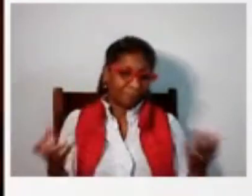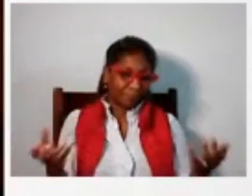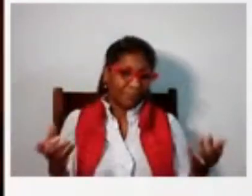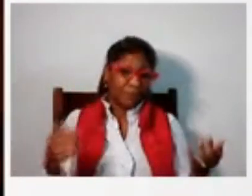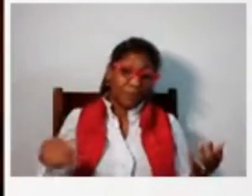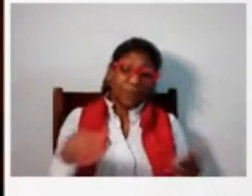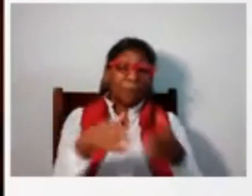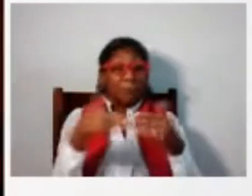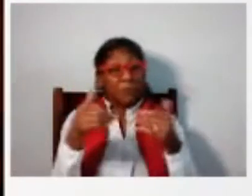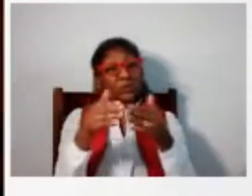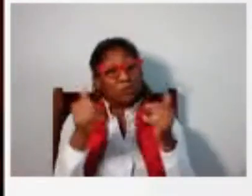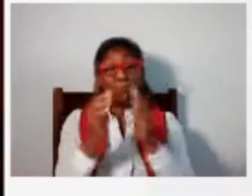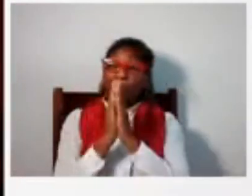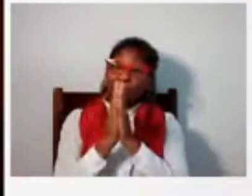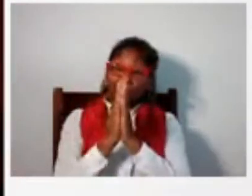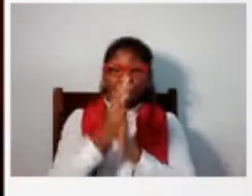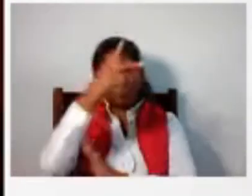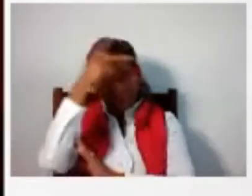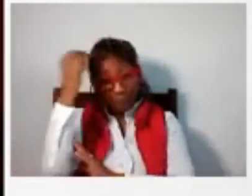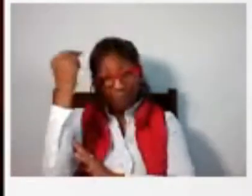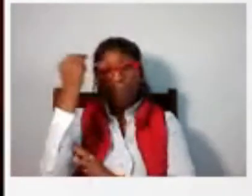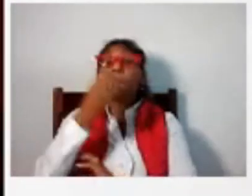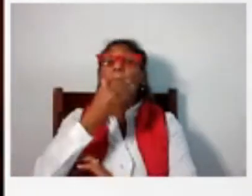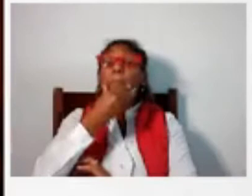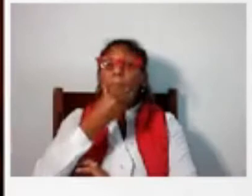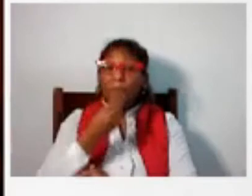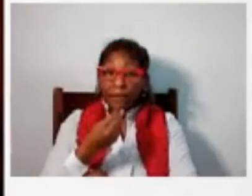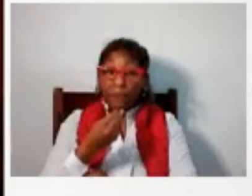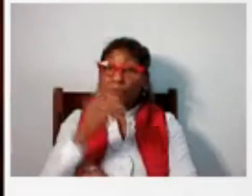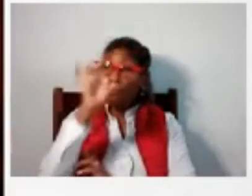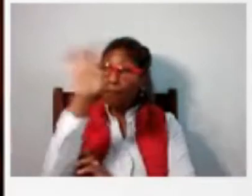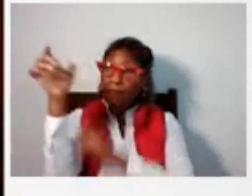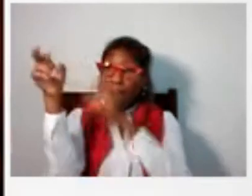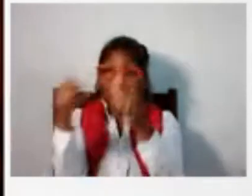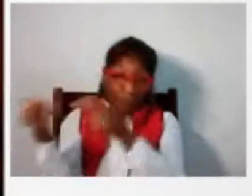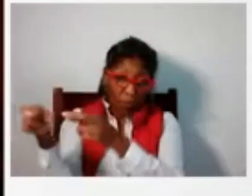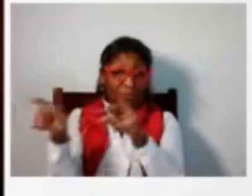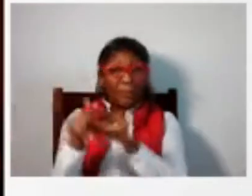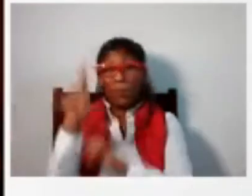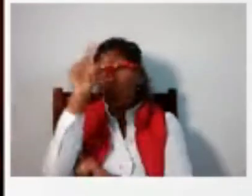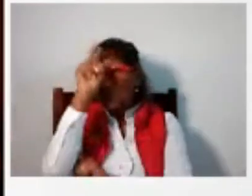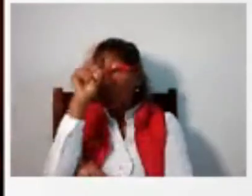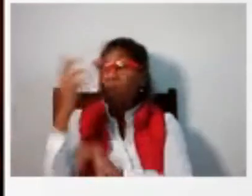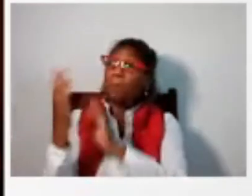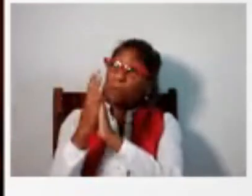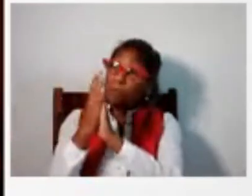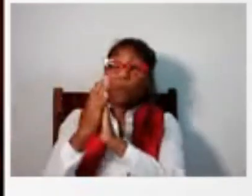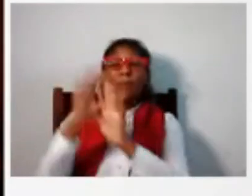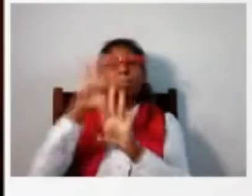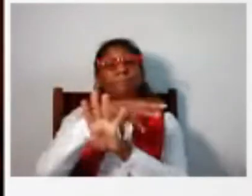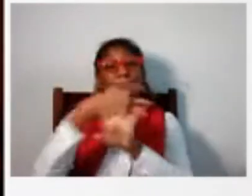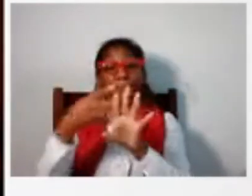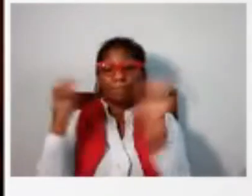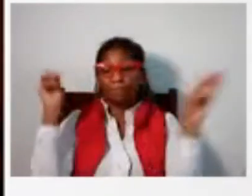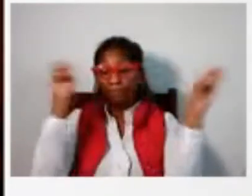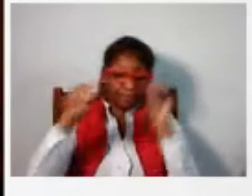renova o nosso pedido aos prefeitos e aos dirigentes de hospitais que garantam o preenchimento adequado, no tempo